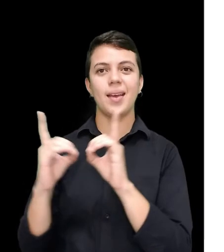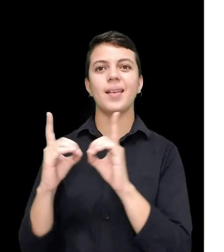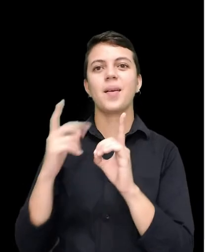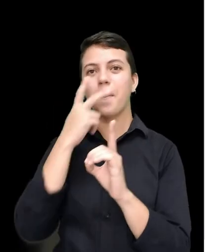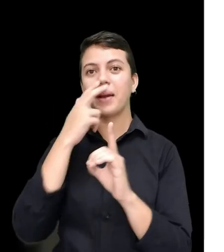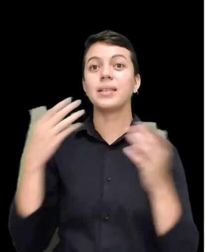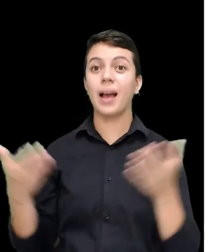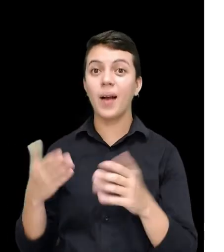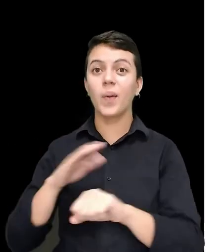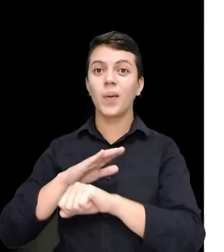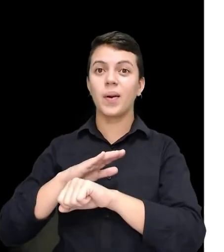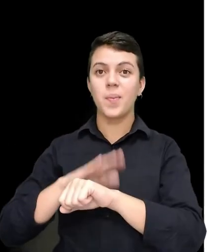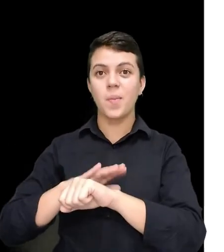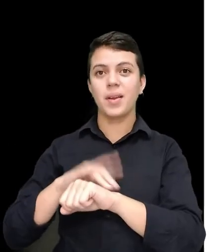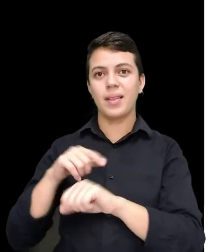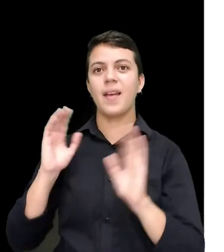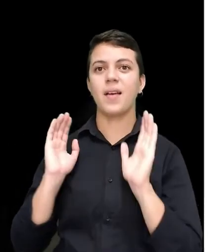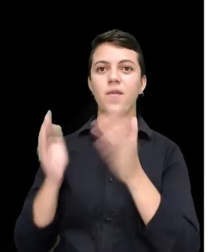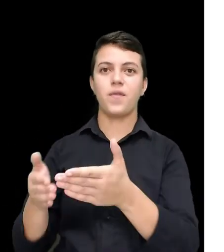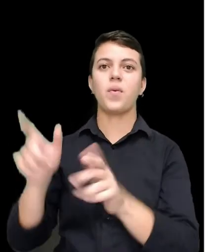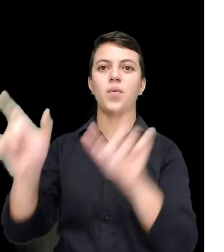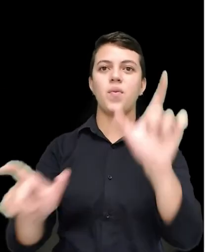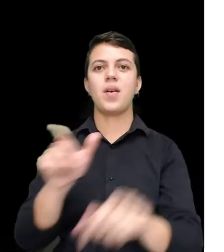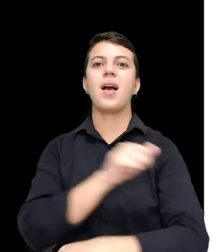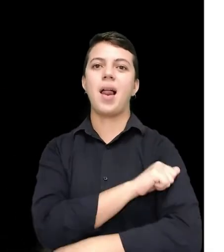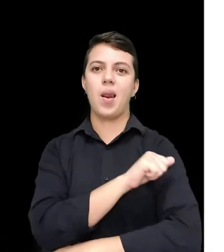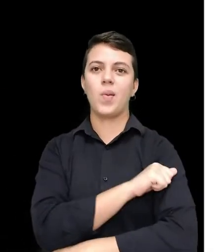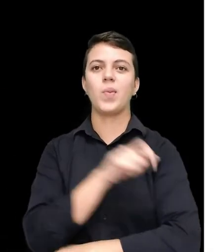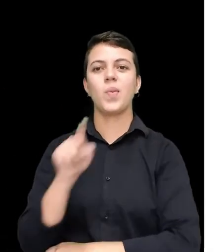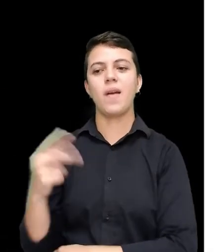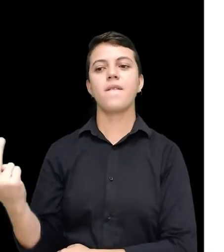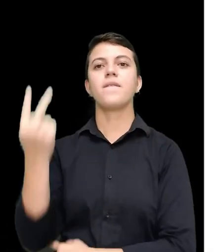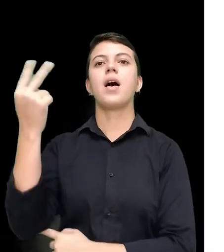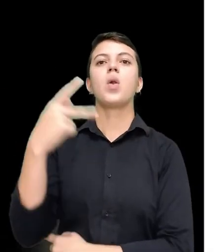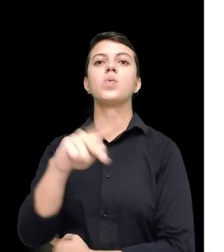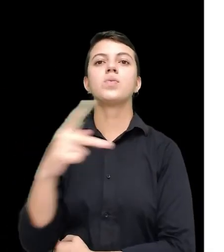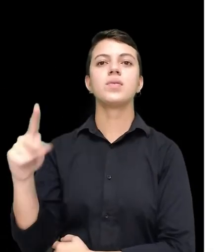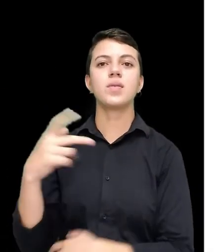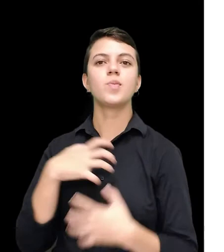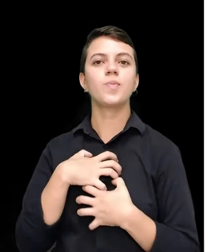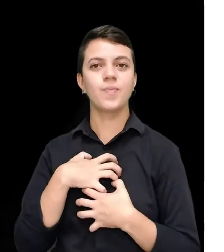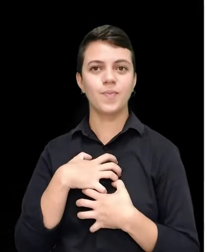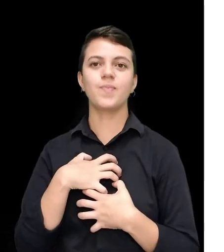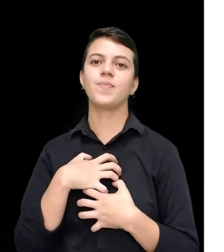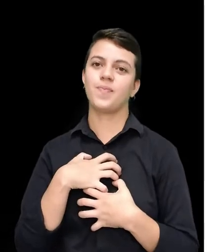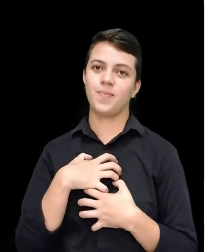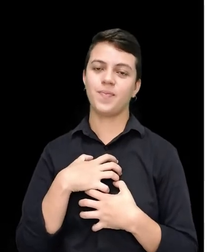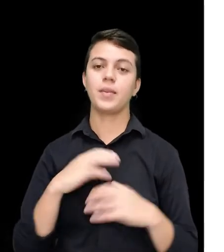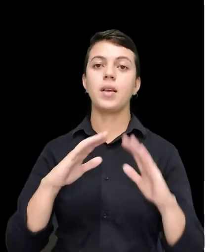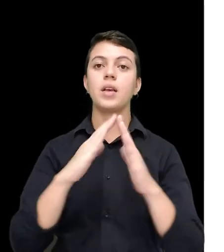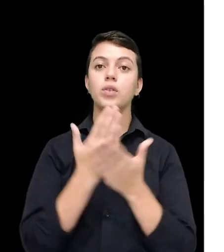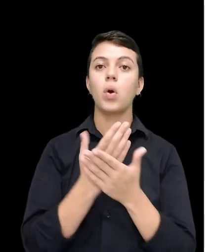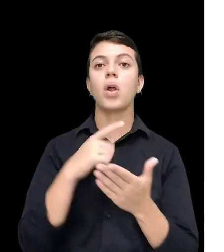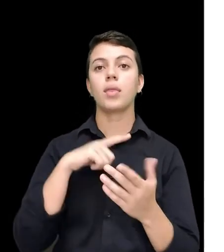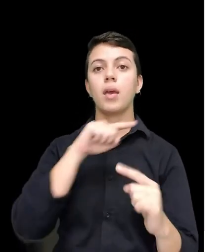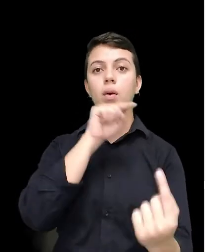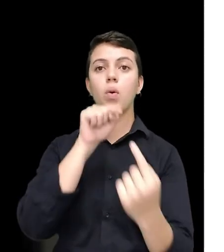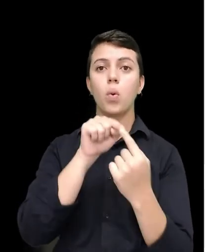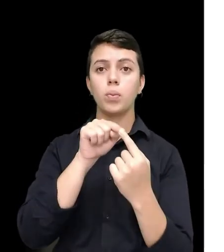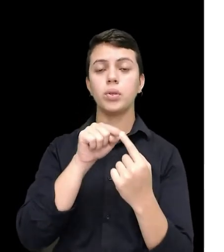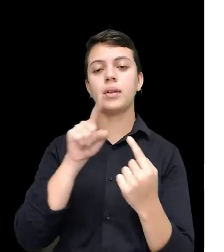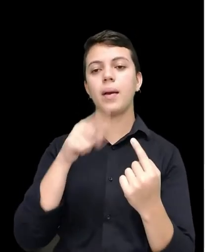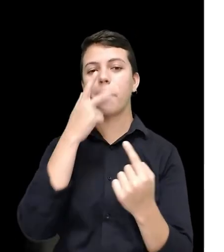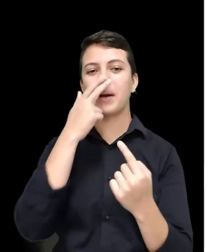ao aluno, né, e defende um pouco essa valorização da criança. Então, a finalidade da escola aí é adequar